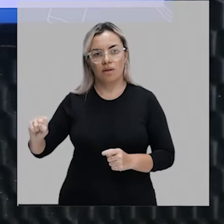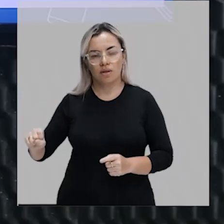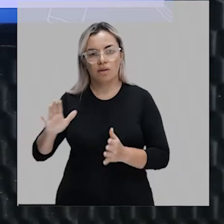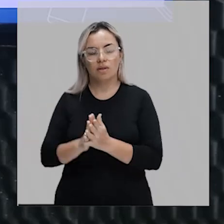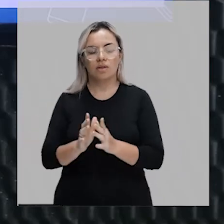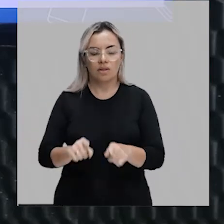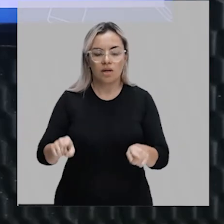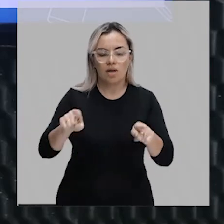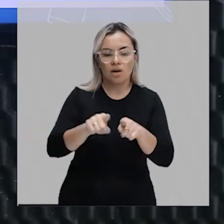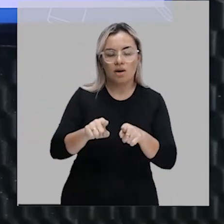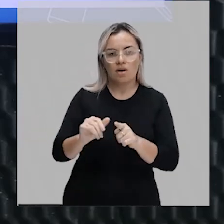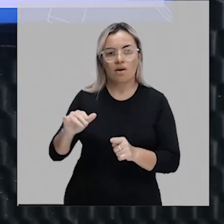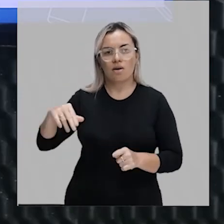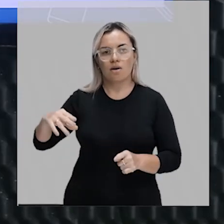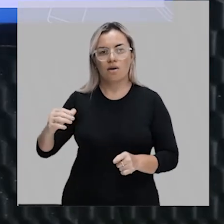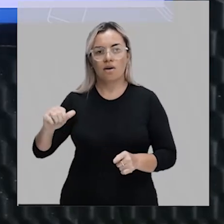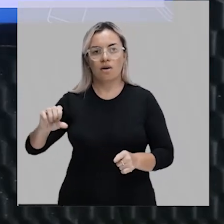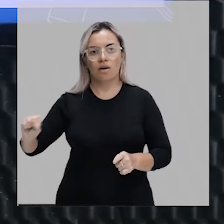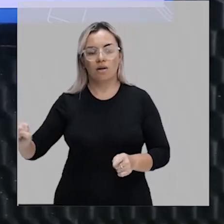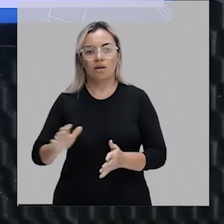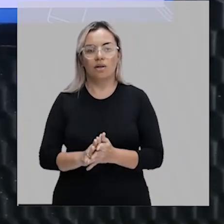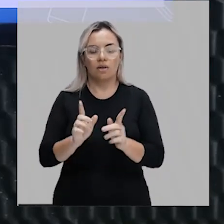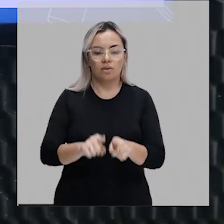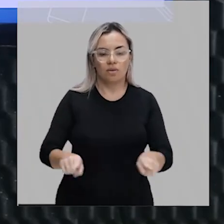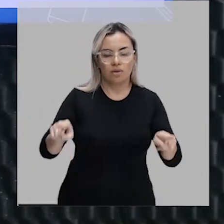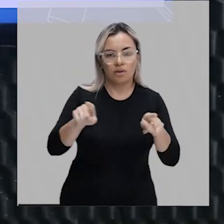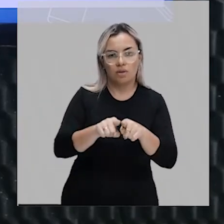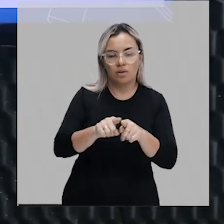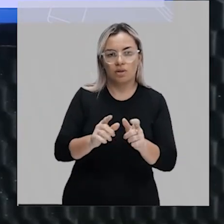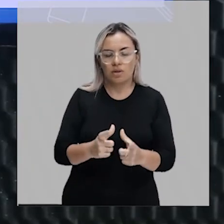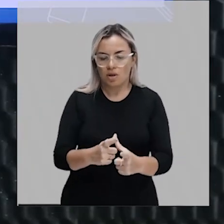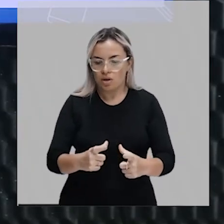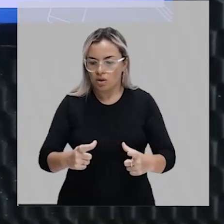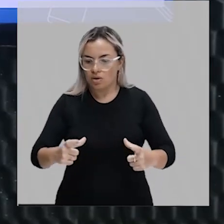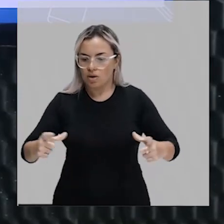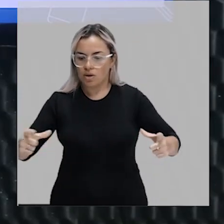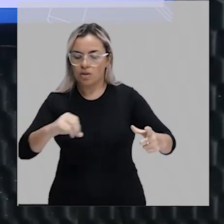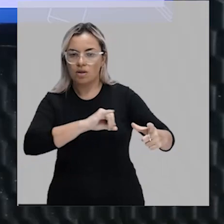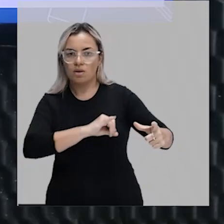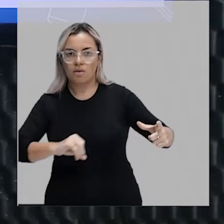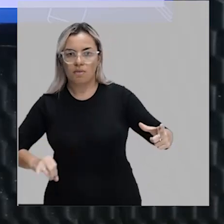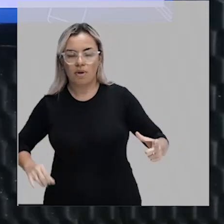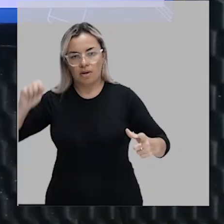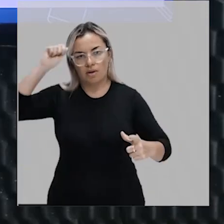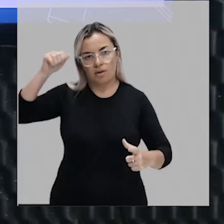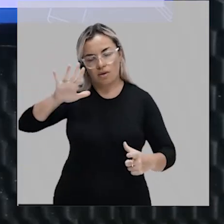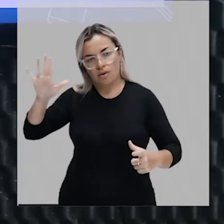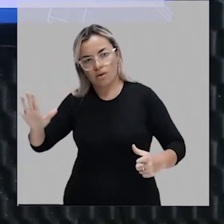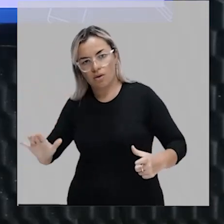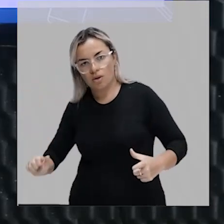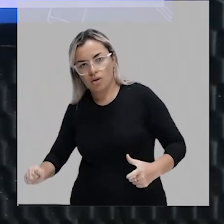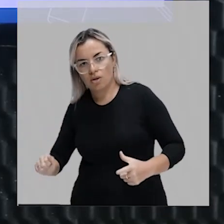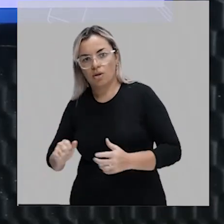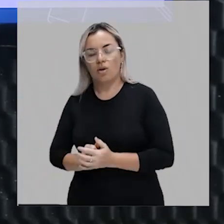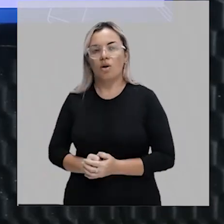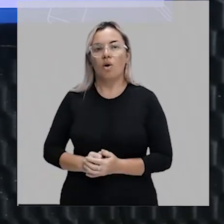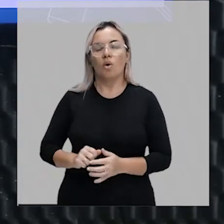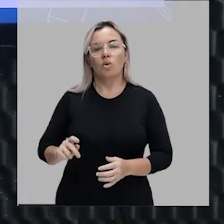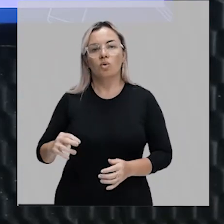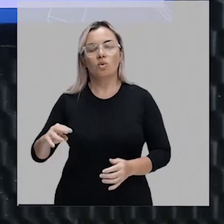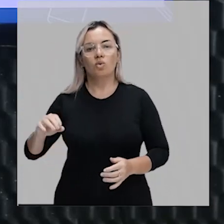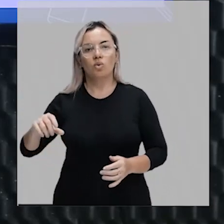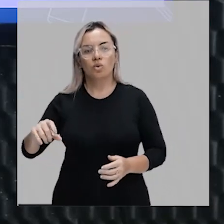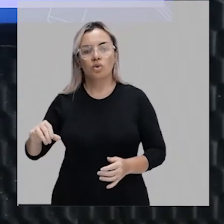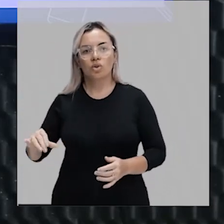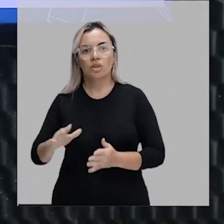incas, poderíamos falar também dos grandes impérios africanos, como o Império Kush, o